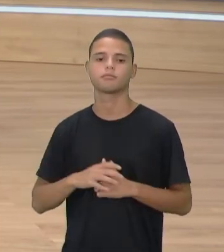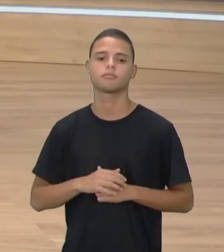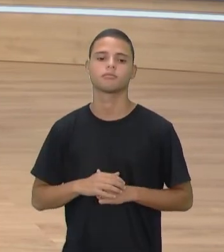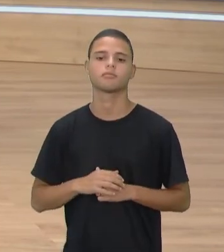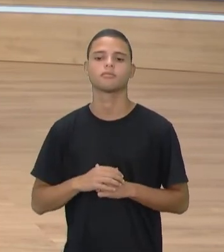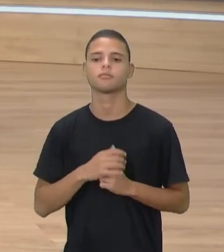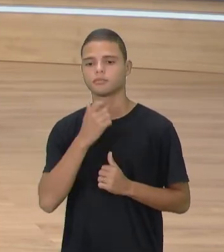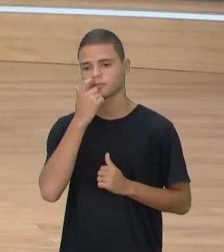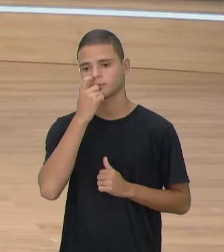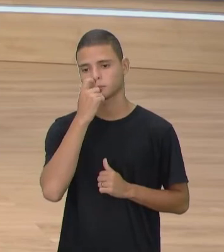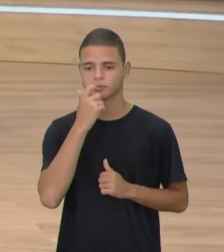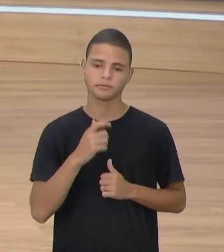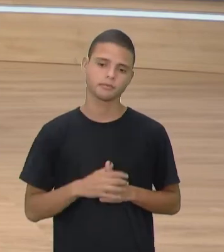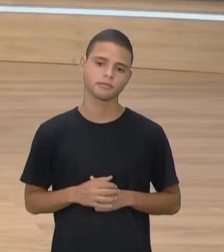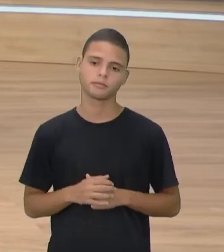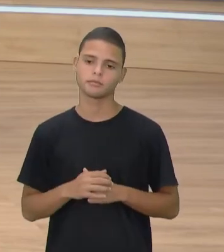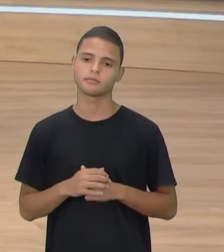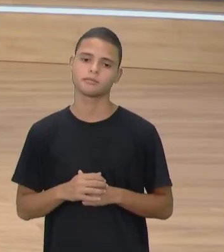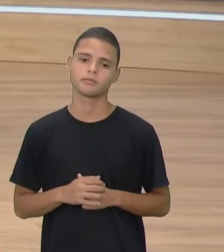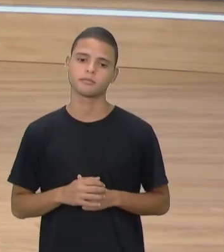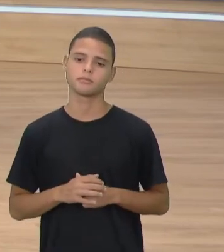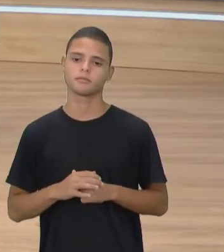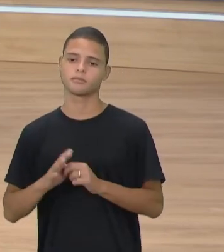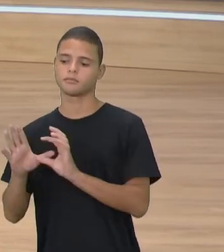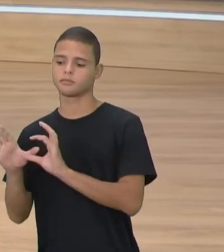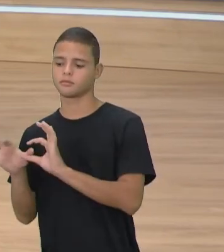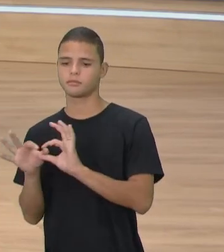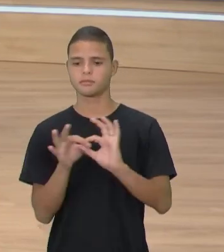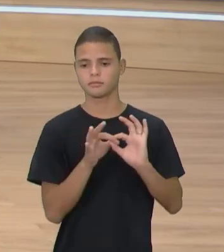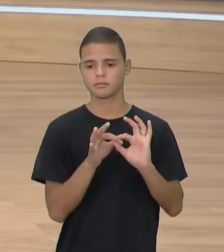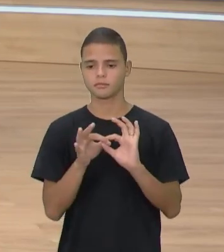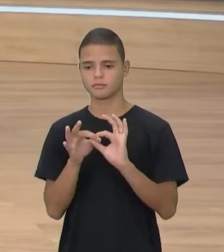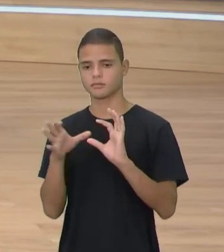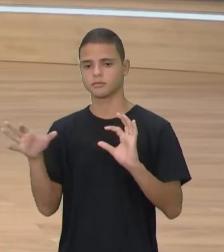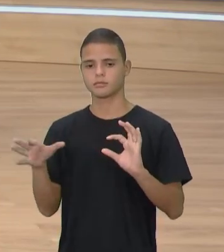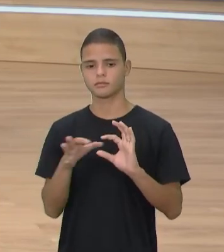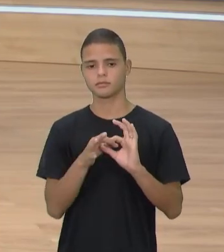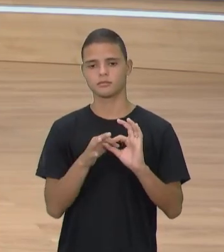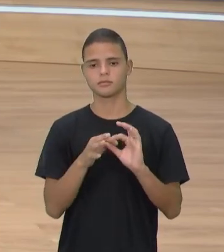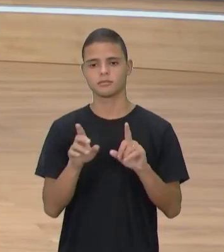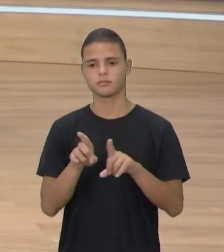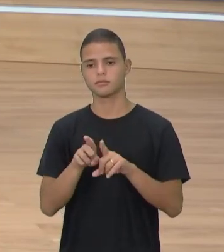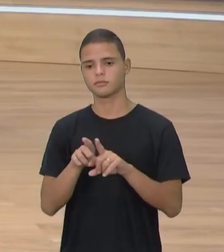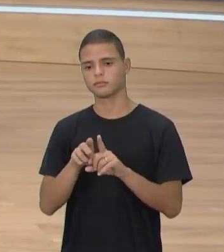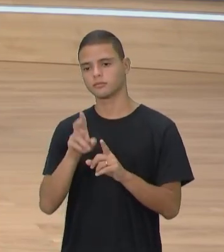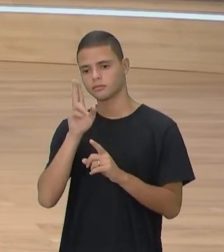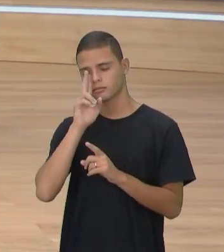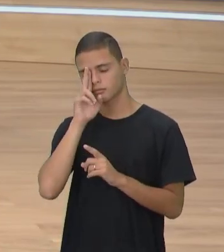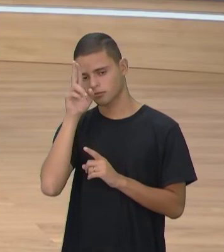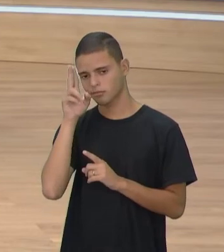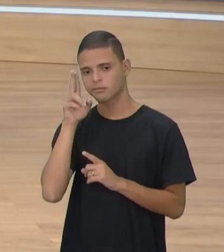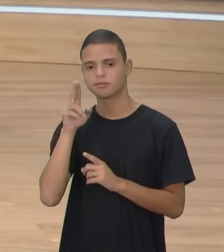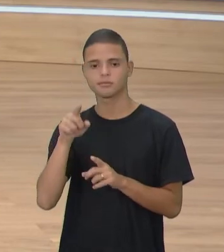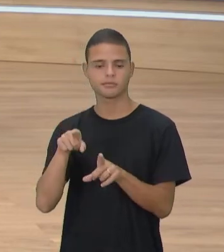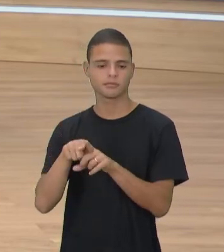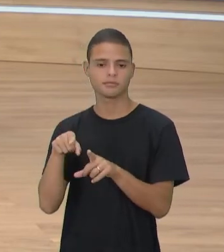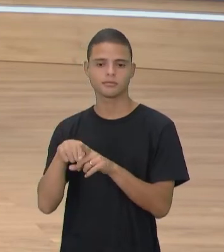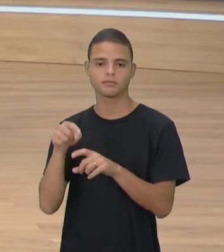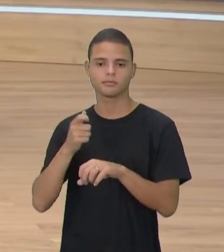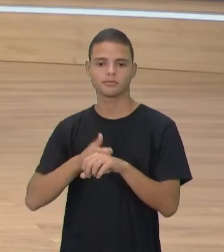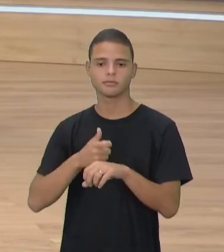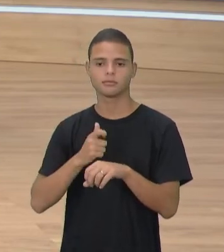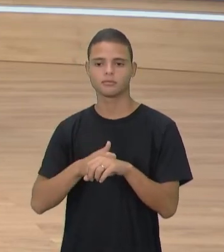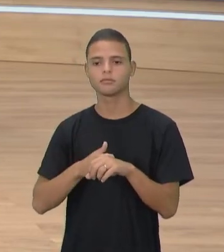aí. É a obtenção de liga, né? Dar a liga. Da liga, então. Da liga e a resistência. Né? Ela mantém